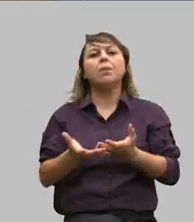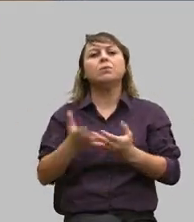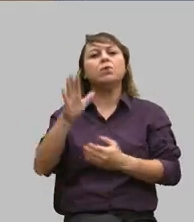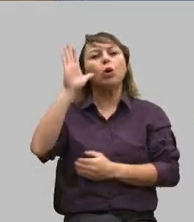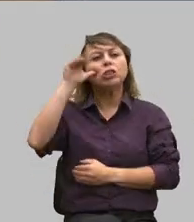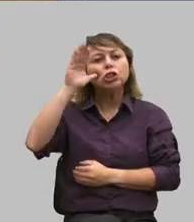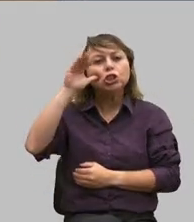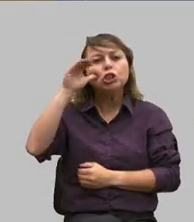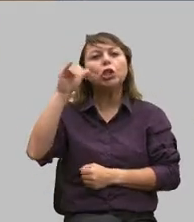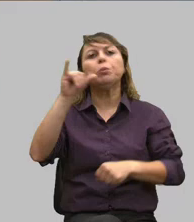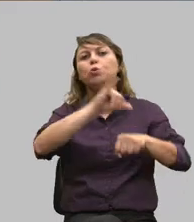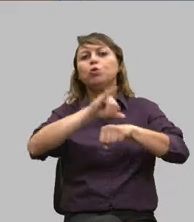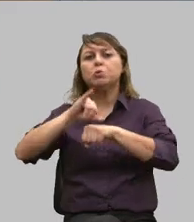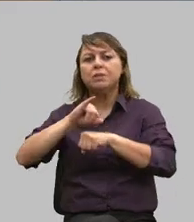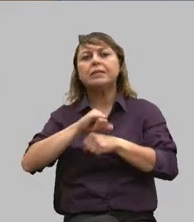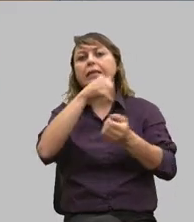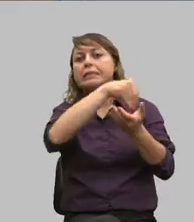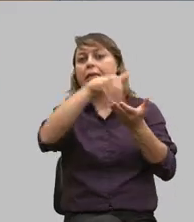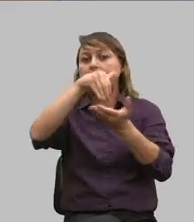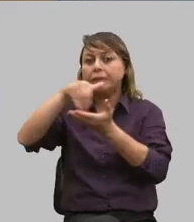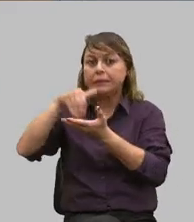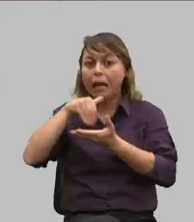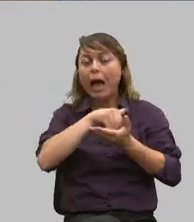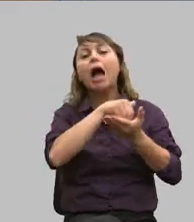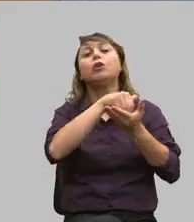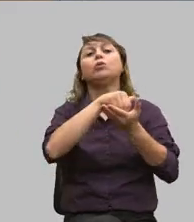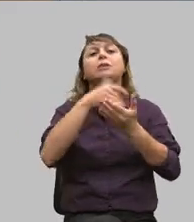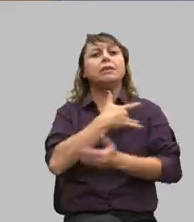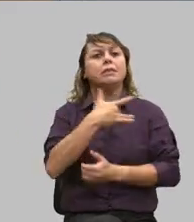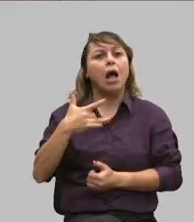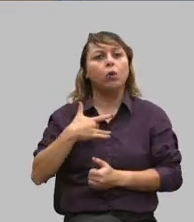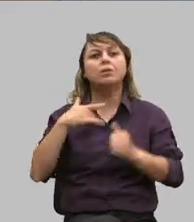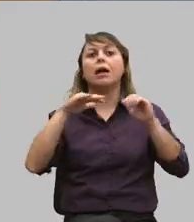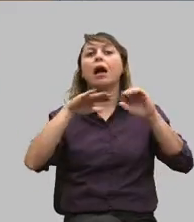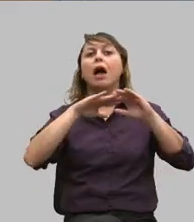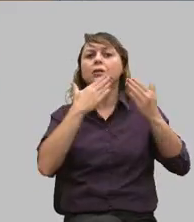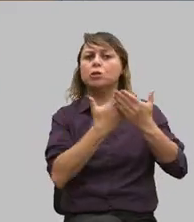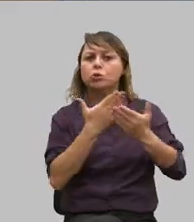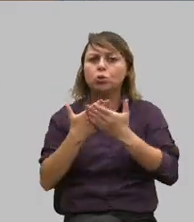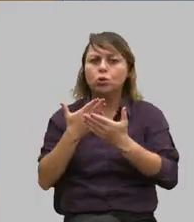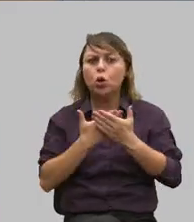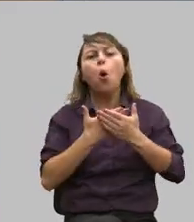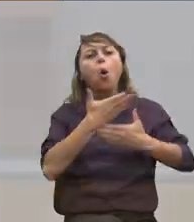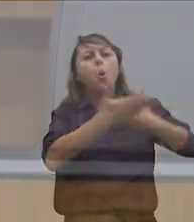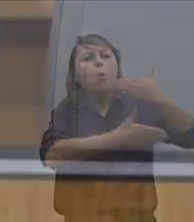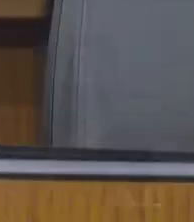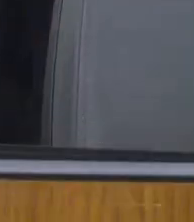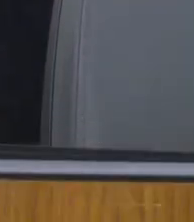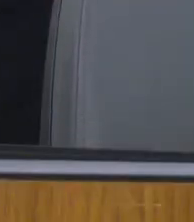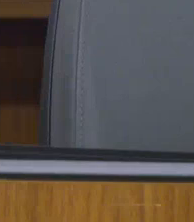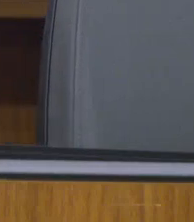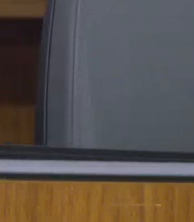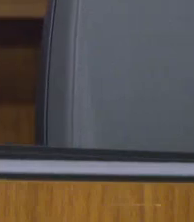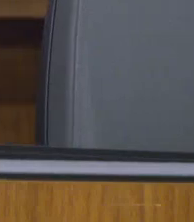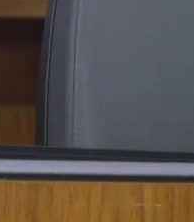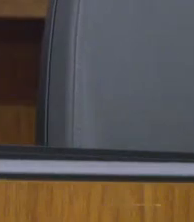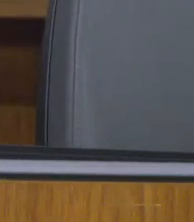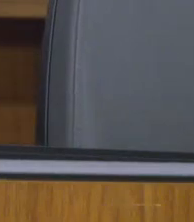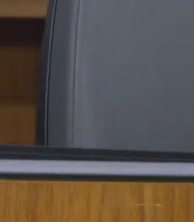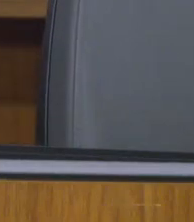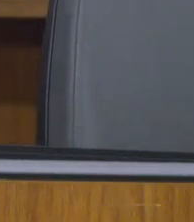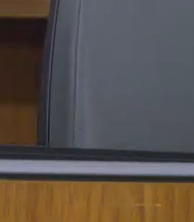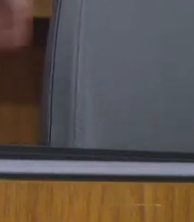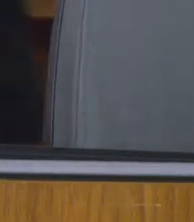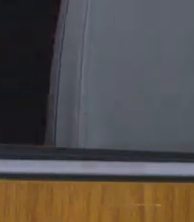pros municípios pros secretários de saúde e pras escolas o processo de adesão ainda tá em curso então vocês né de